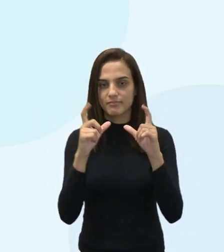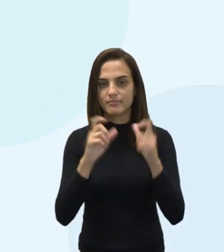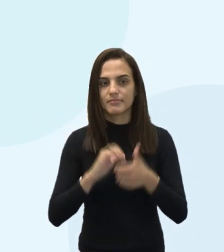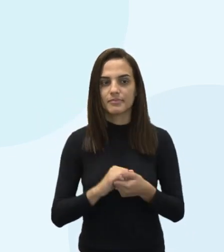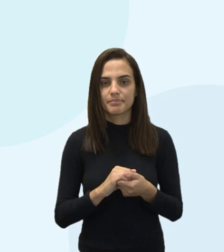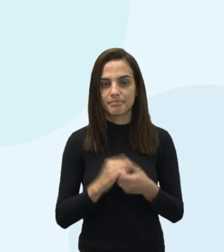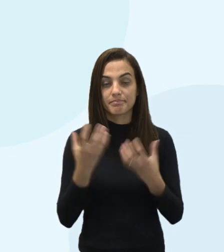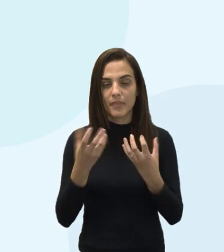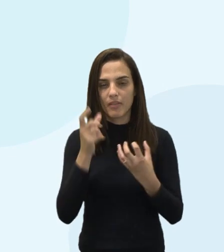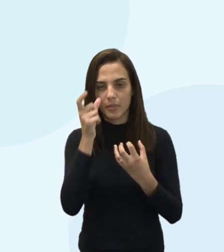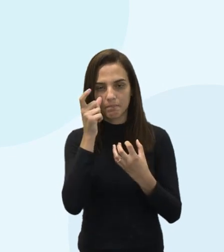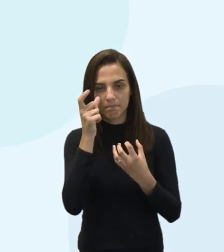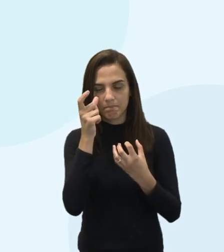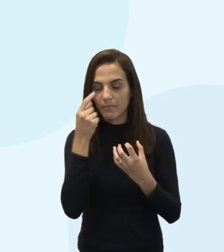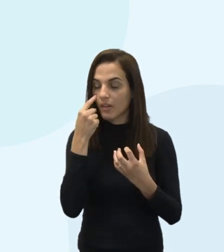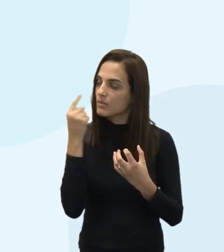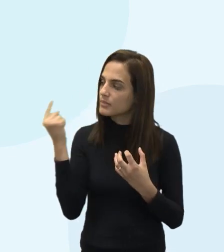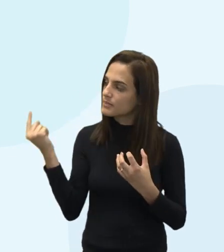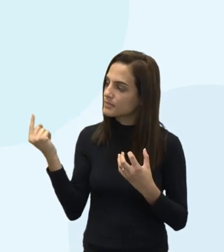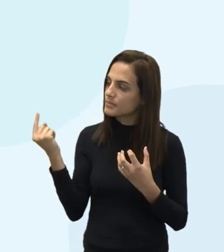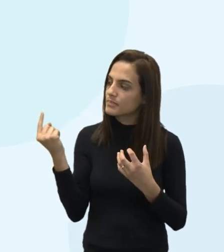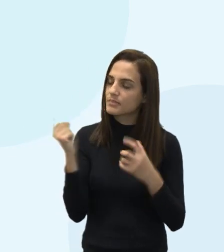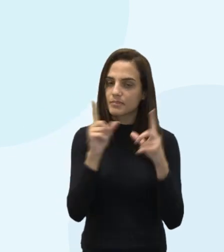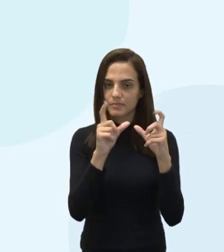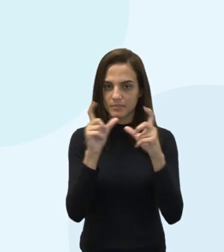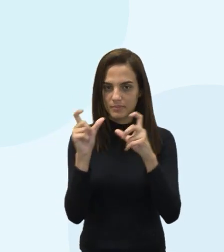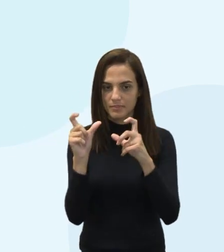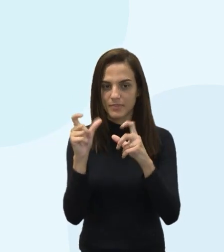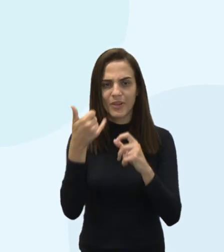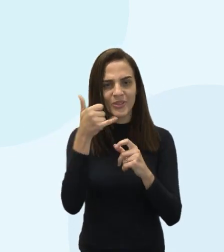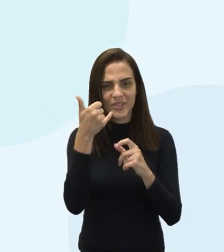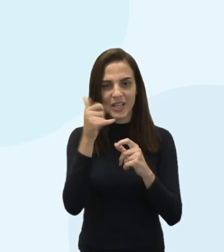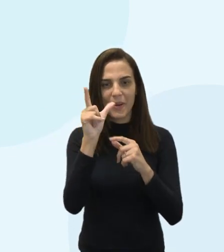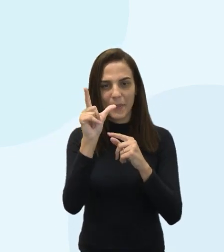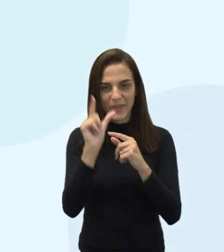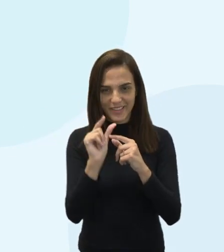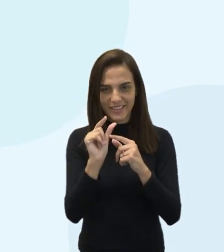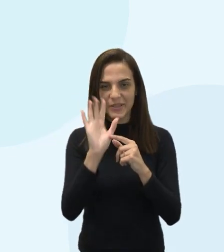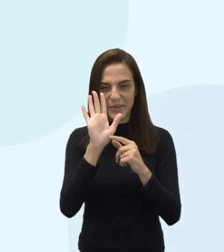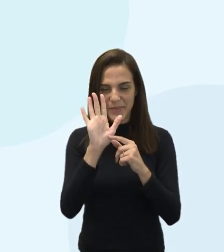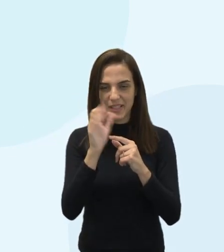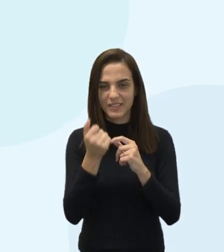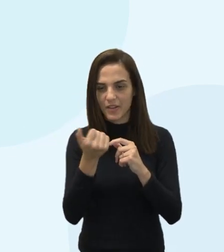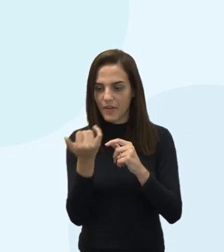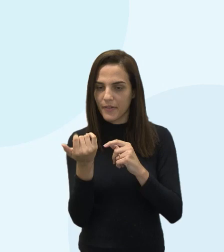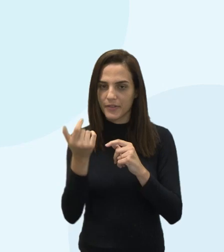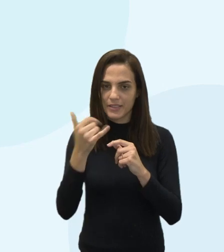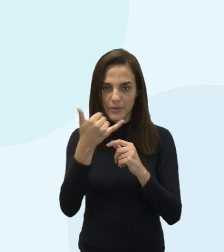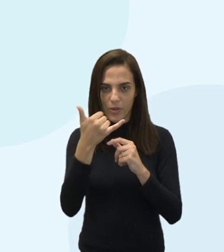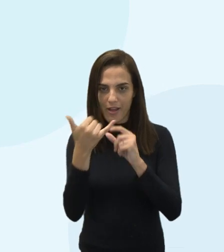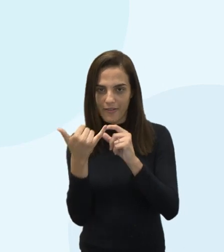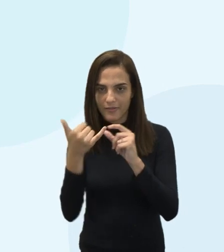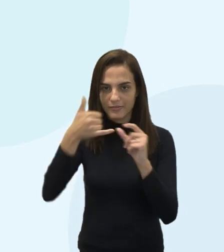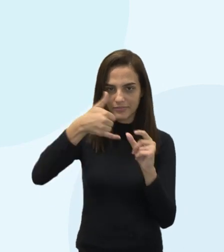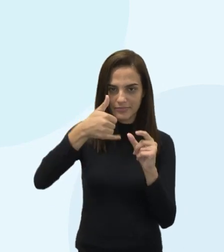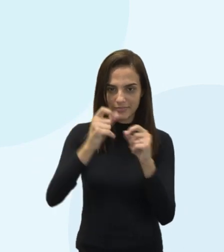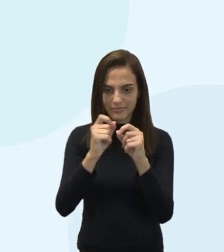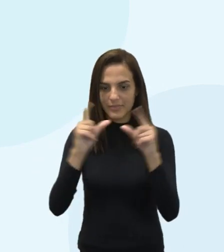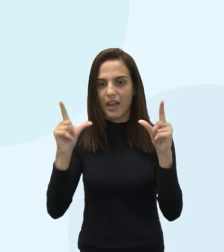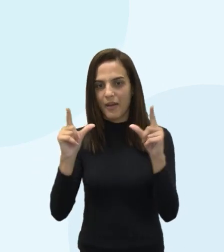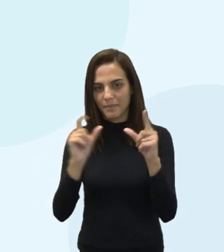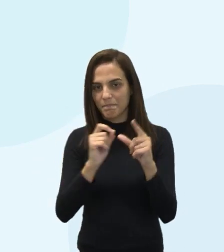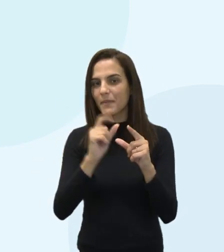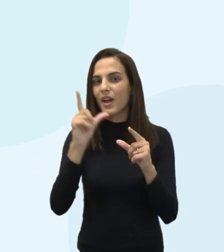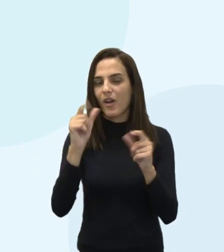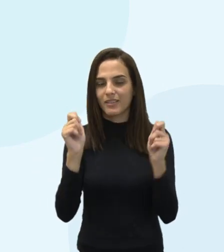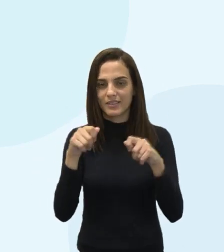queria que vocês observassem bem essa imagem. Eu sei que aí no celular ela está pequenininha, mas é só você virar o celular de lado que você vai ver ela um pouquinho maior.